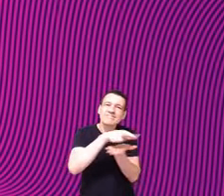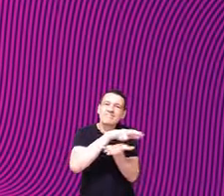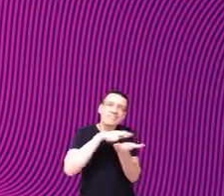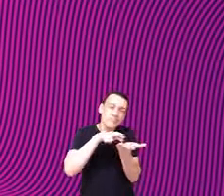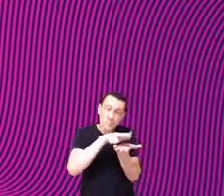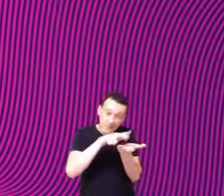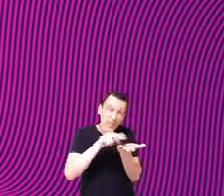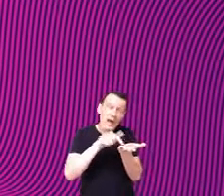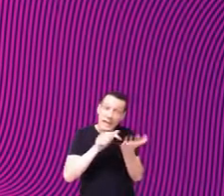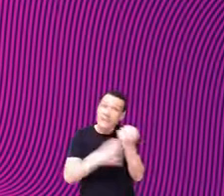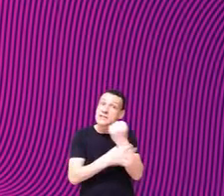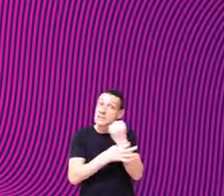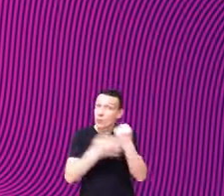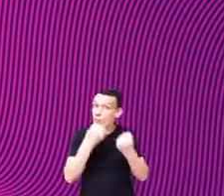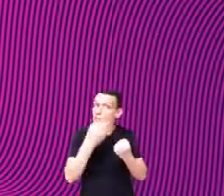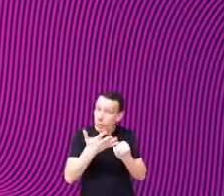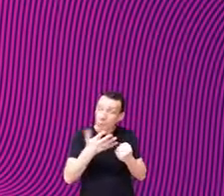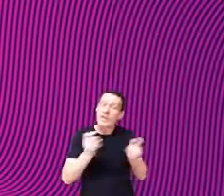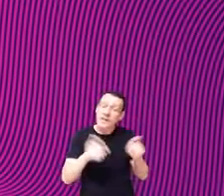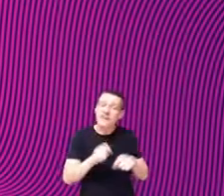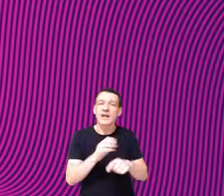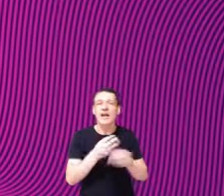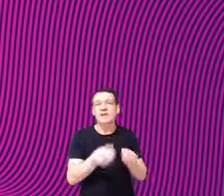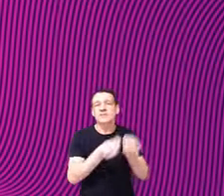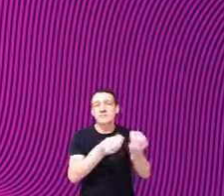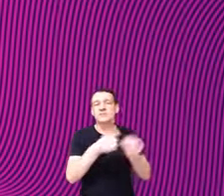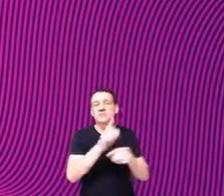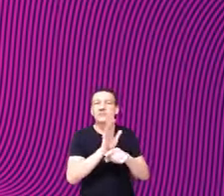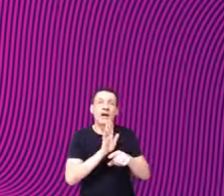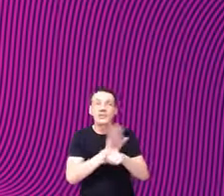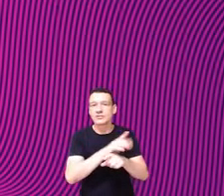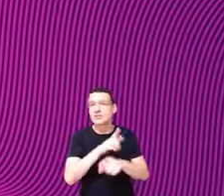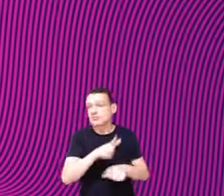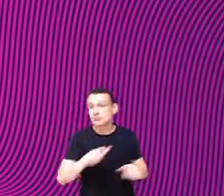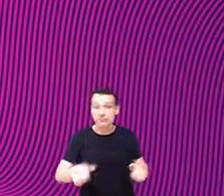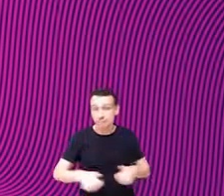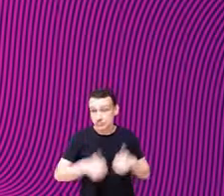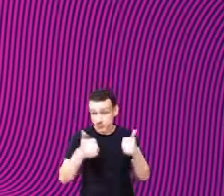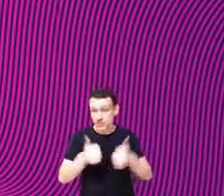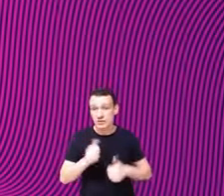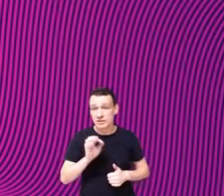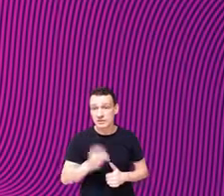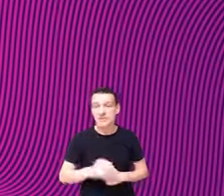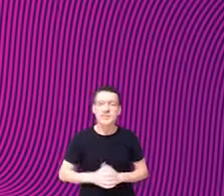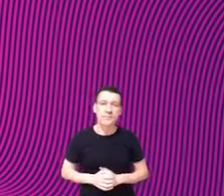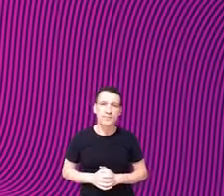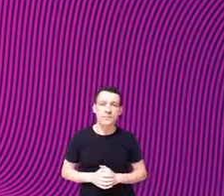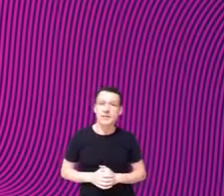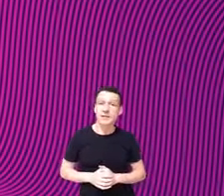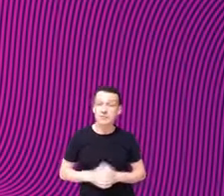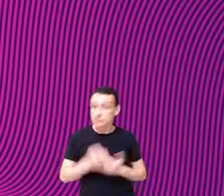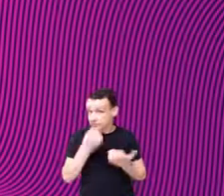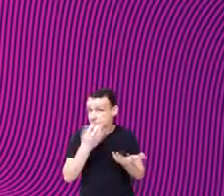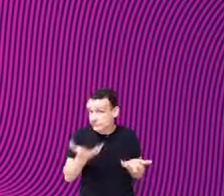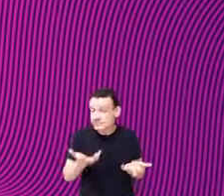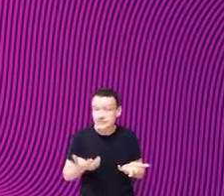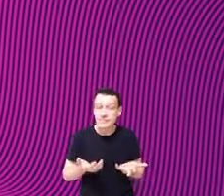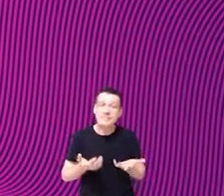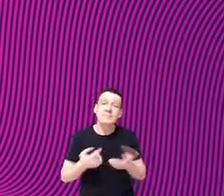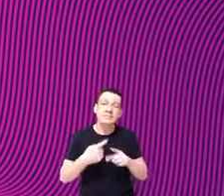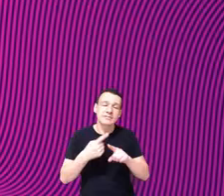E isso agora dá para a gente uma arma, né, para você tentar convencer, né, a